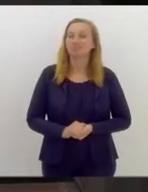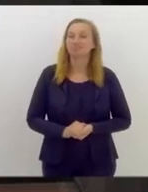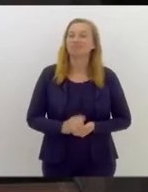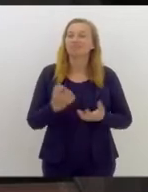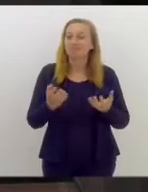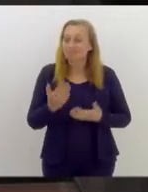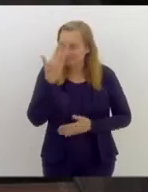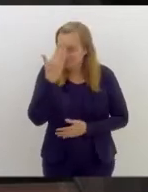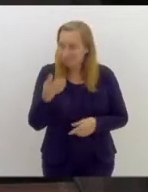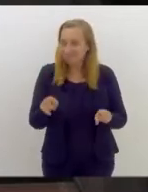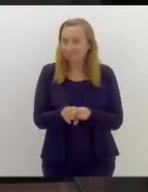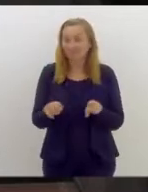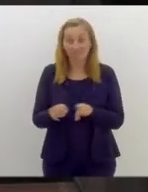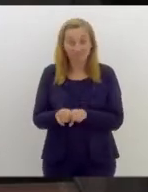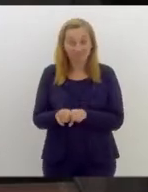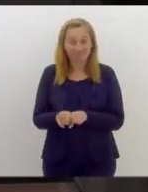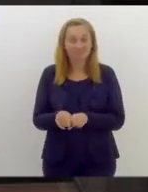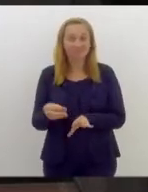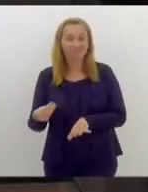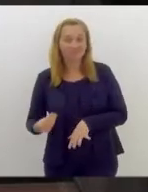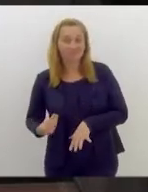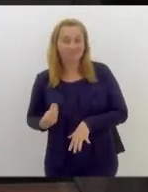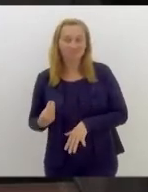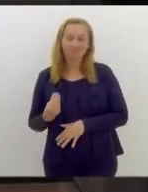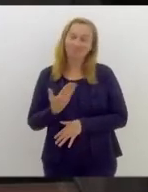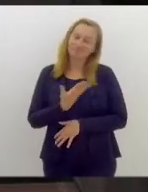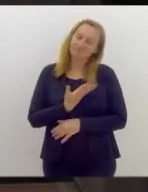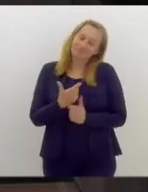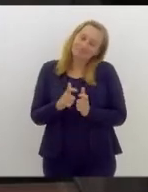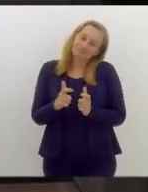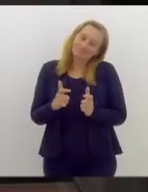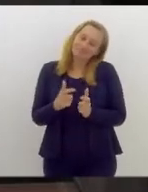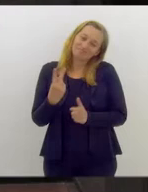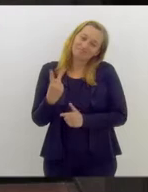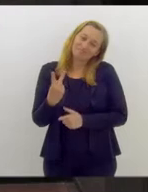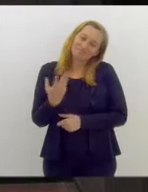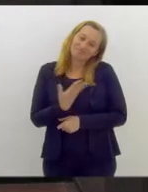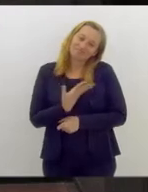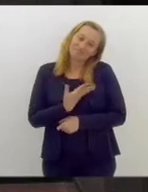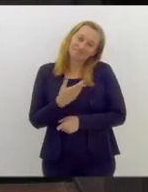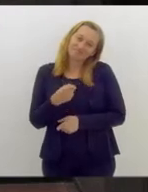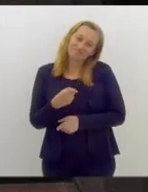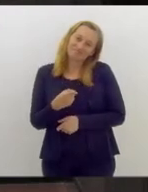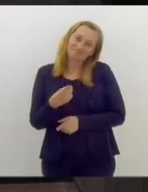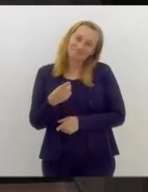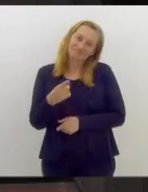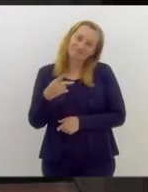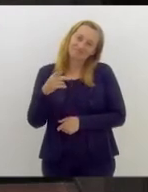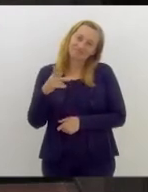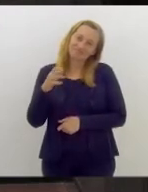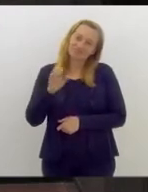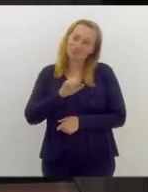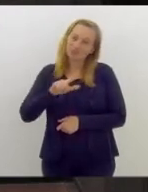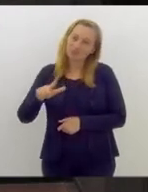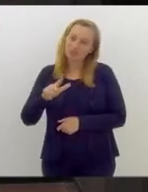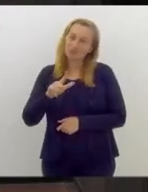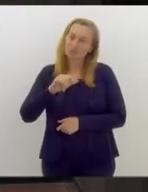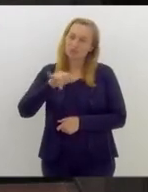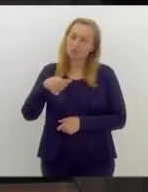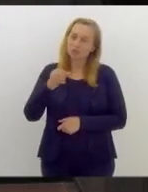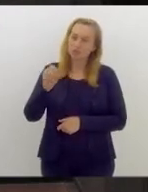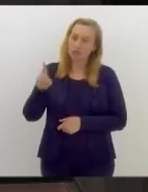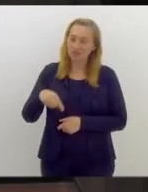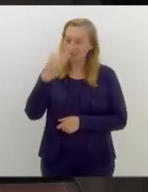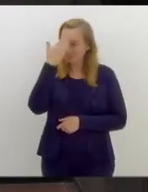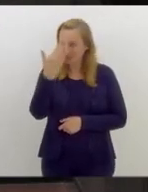Quero agradecer também a presença de um grande amigo, dois grandes amigos que estão aqui presentes, o Coronel José Maurício Padoni,